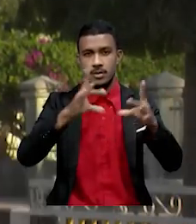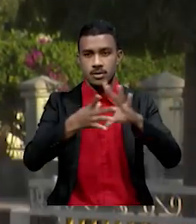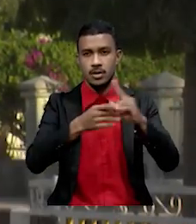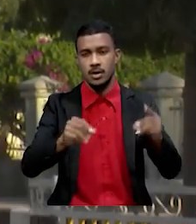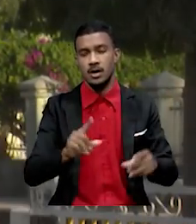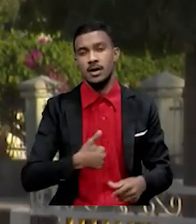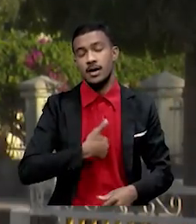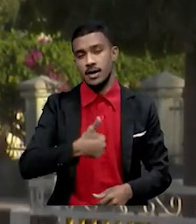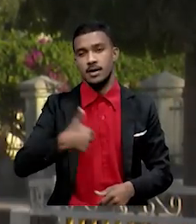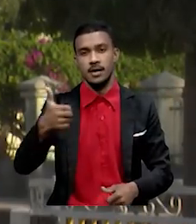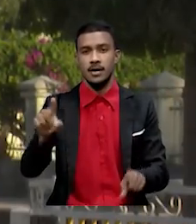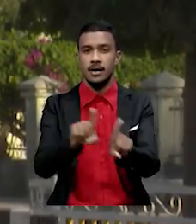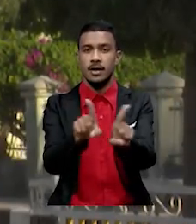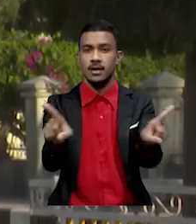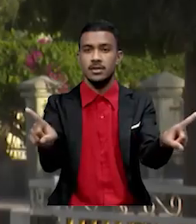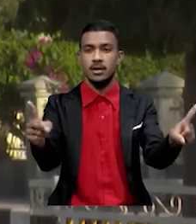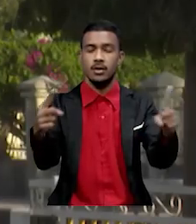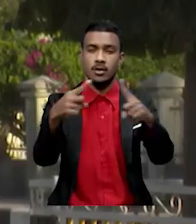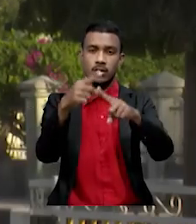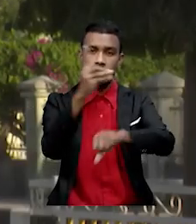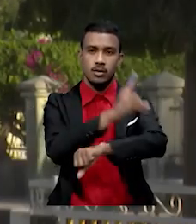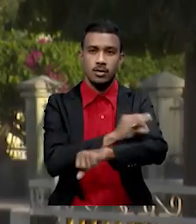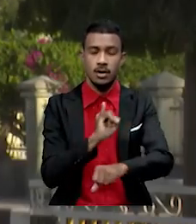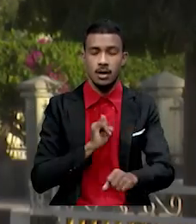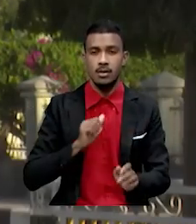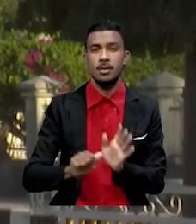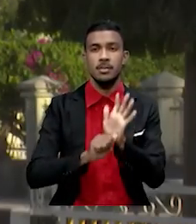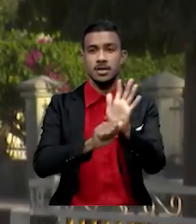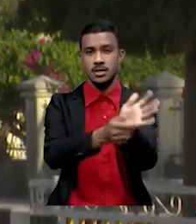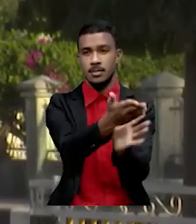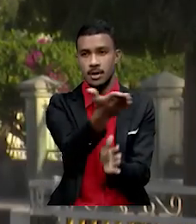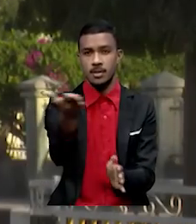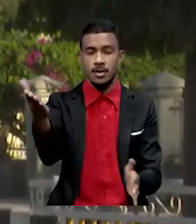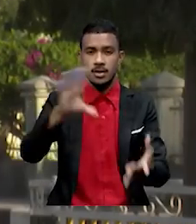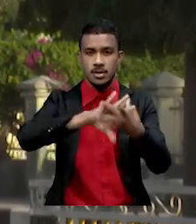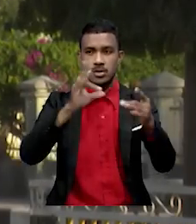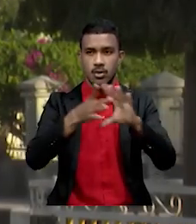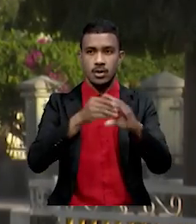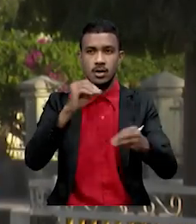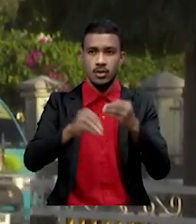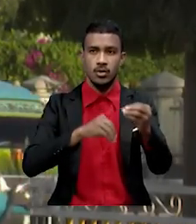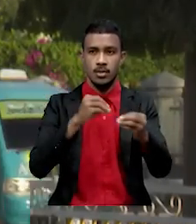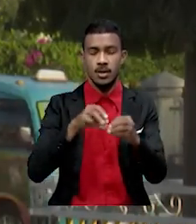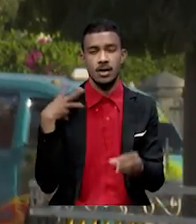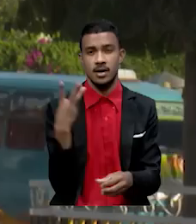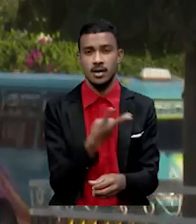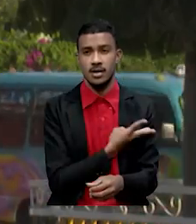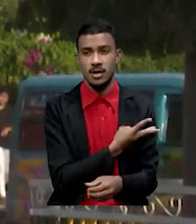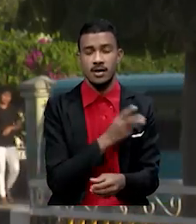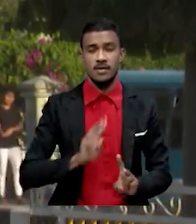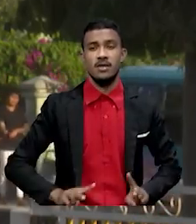ida lanesa. Ohin, hau se apresenta ba imi, história konaba itane veterano Tomás